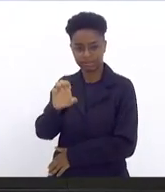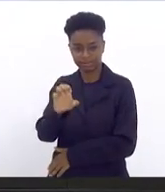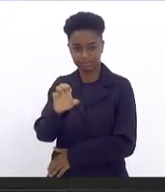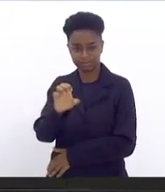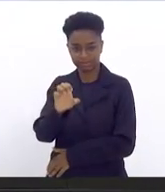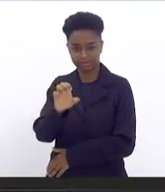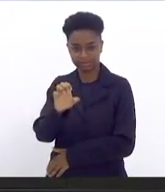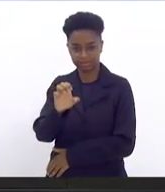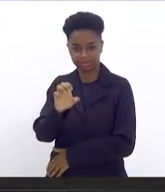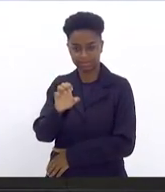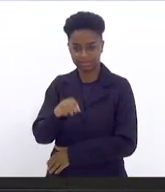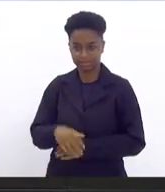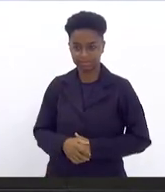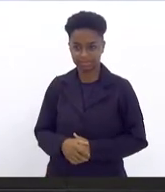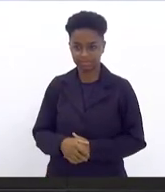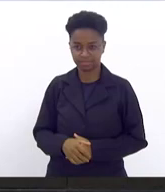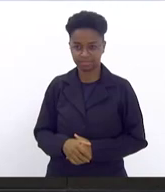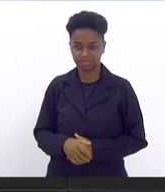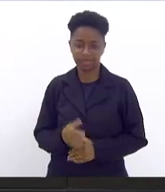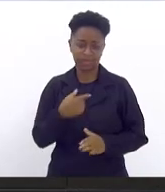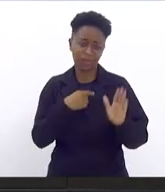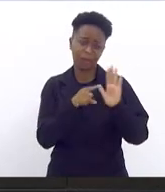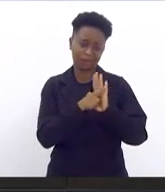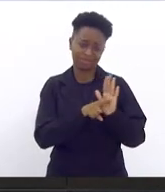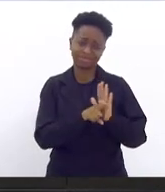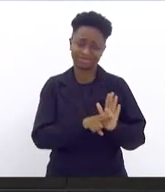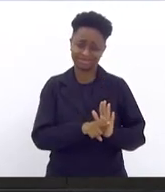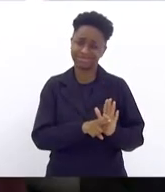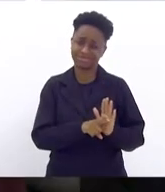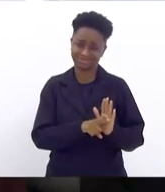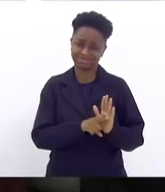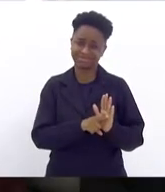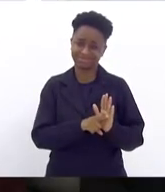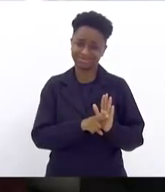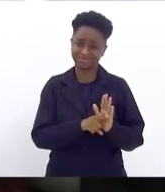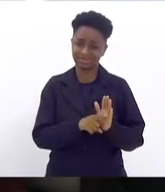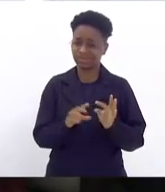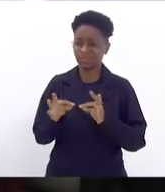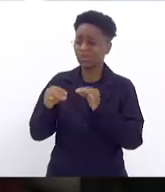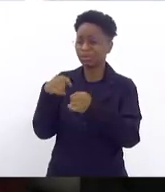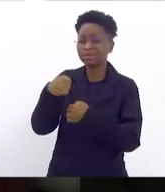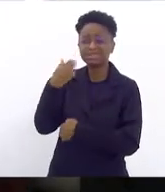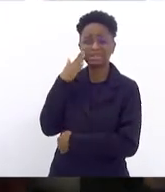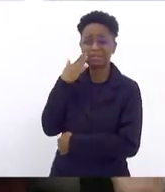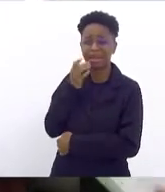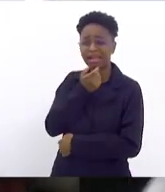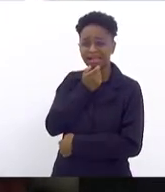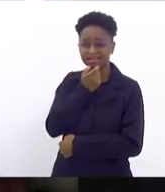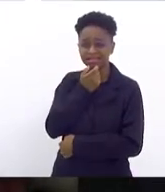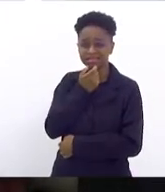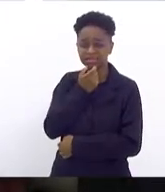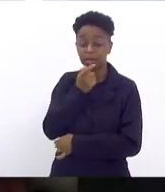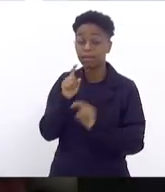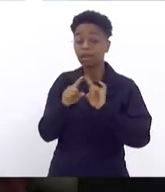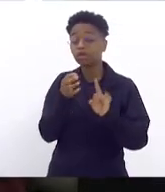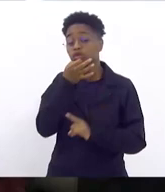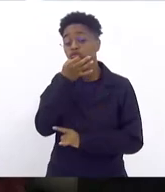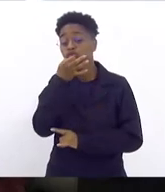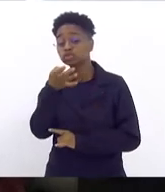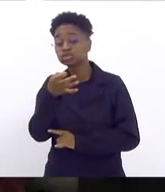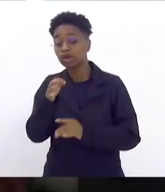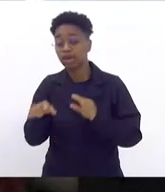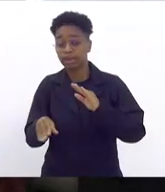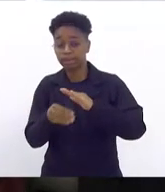games. Eu vou consultar. Então vamos todo assim, mundo desculpa, falar inglês. Perdão. A sugestão, assim, acho que no, na ementa,